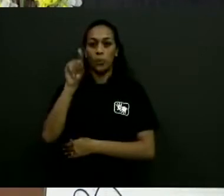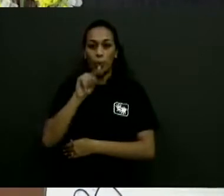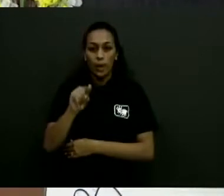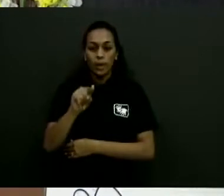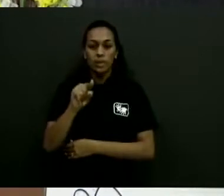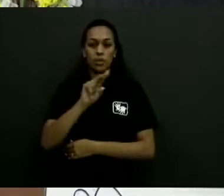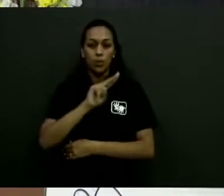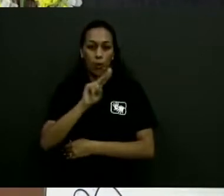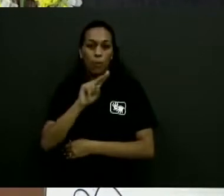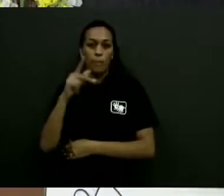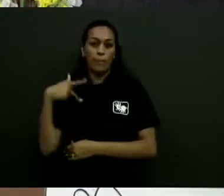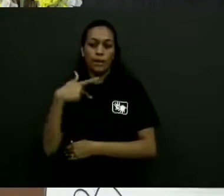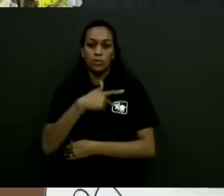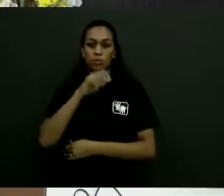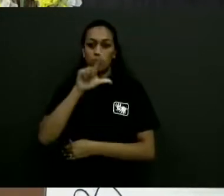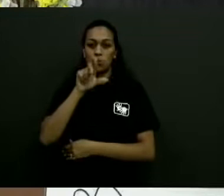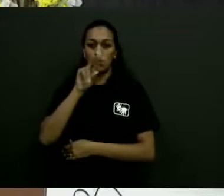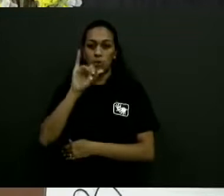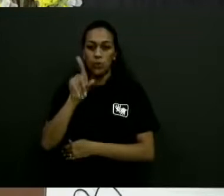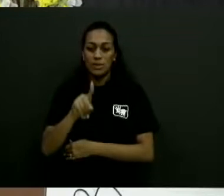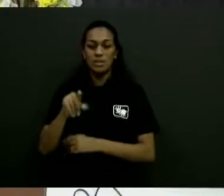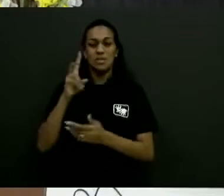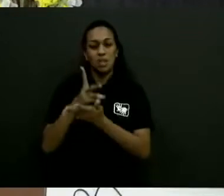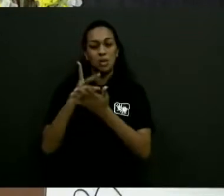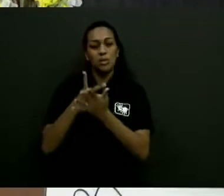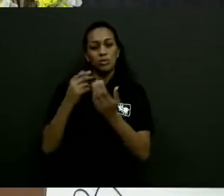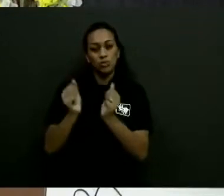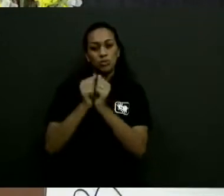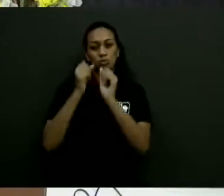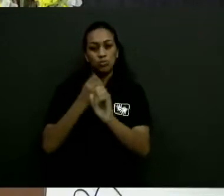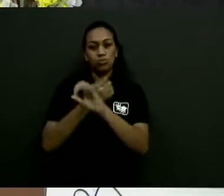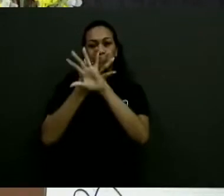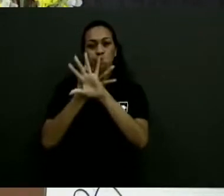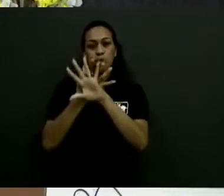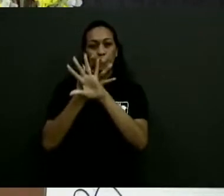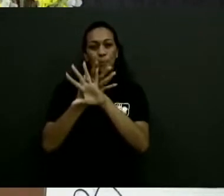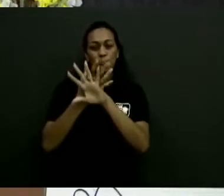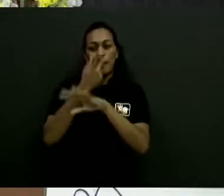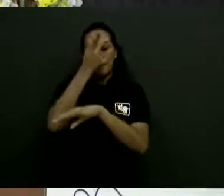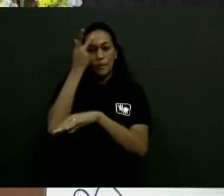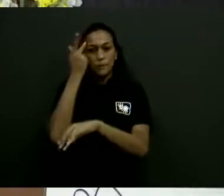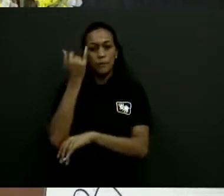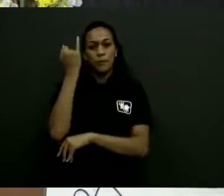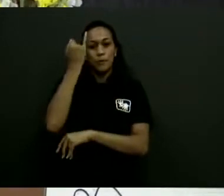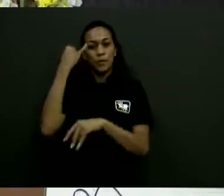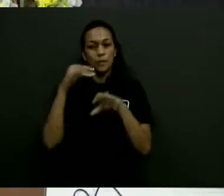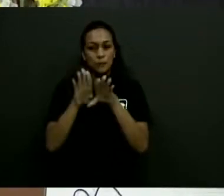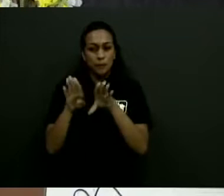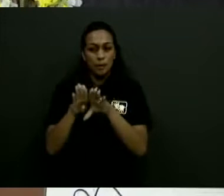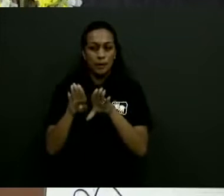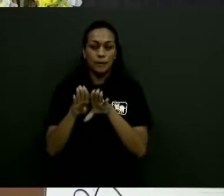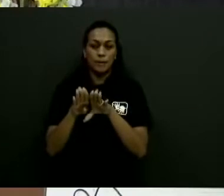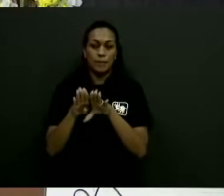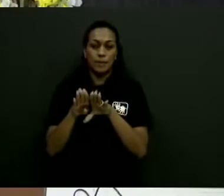Luiz Ferreira, né, Pastor Itamar? Ele sempre está conosco aí, é um dos grandes precursores aí do Trilho do Crescimento.